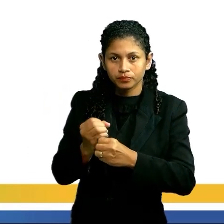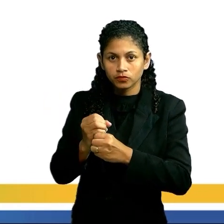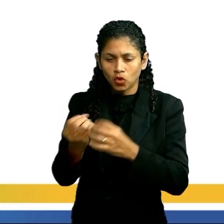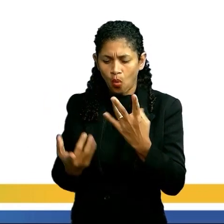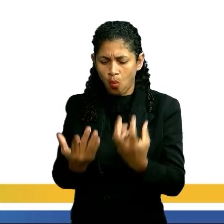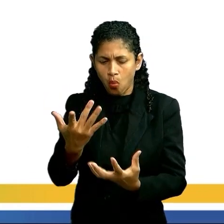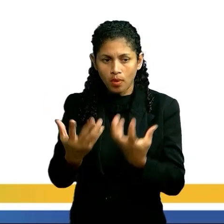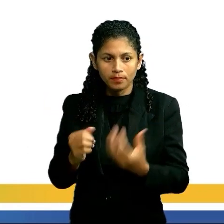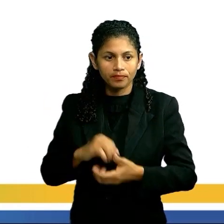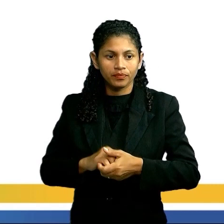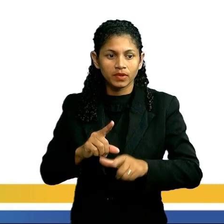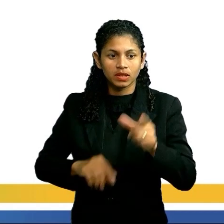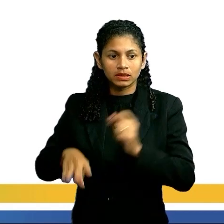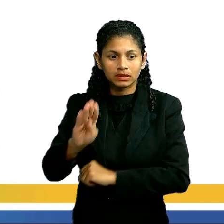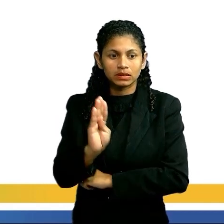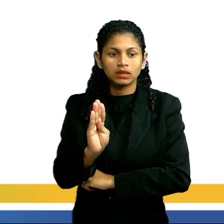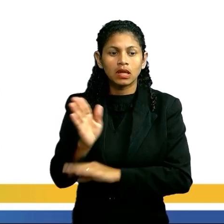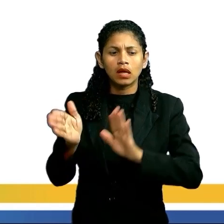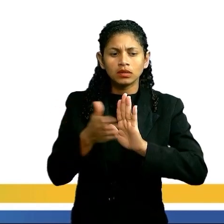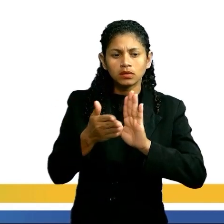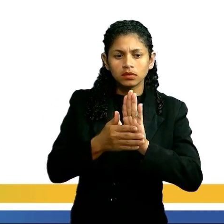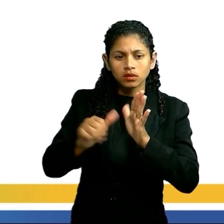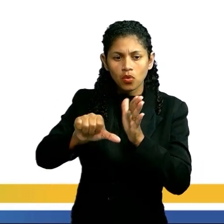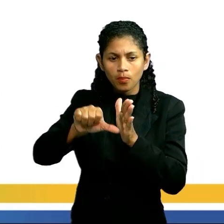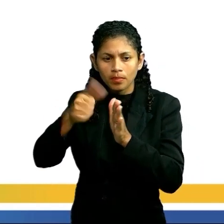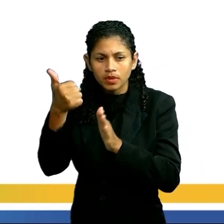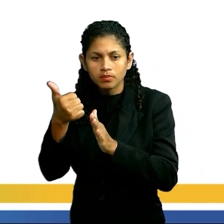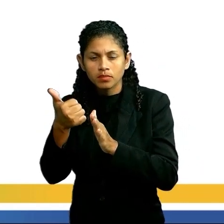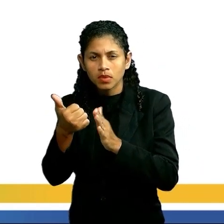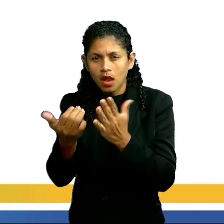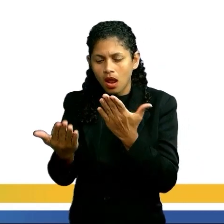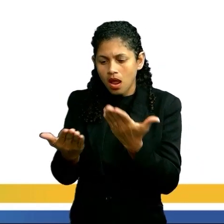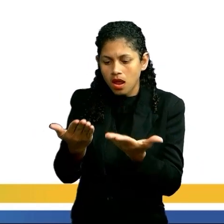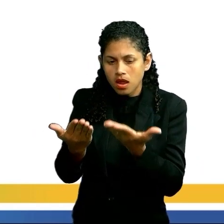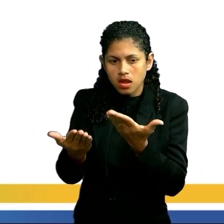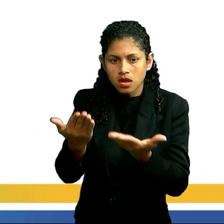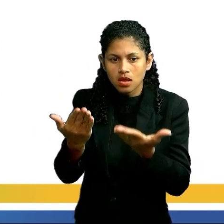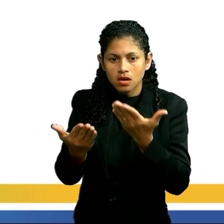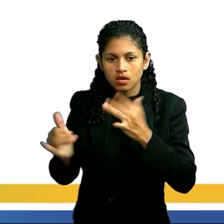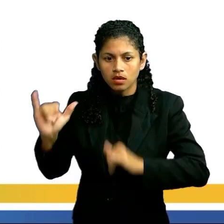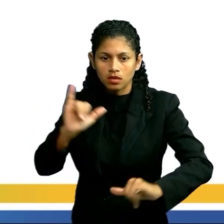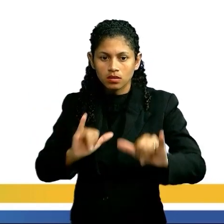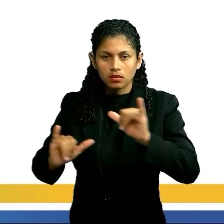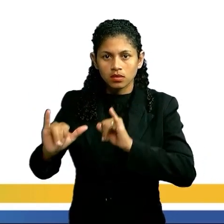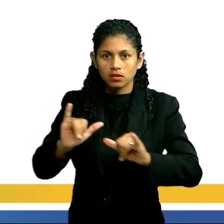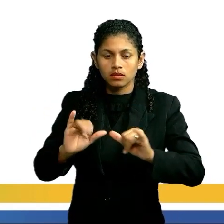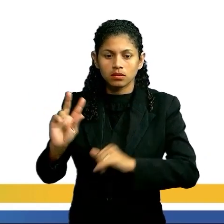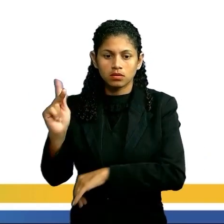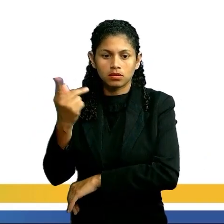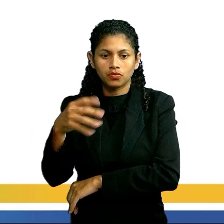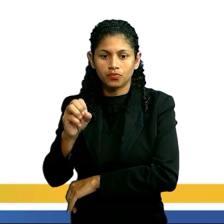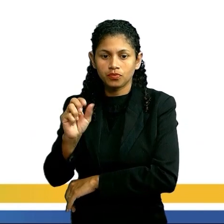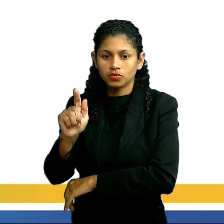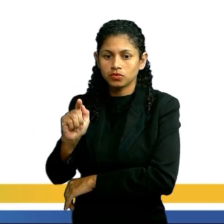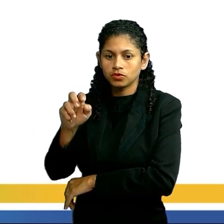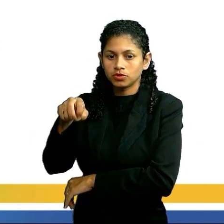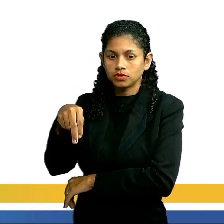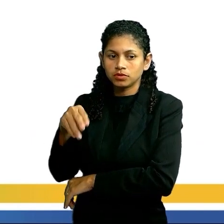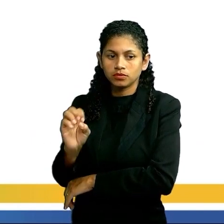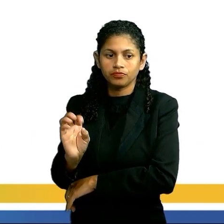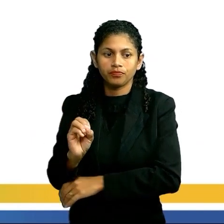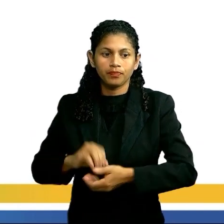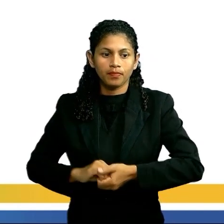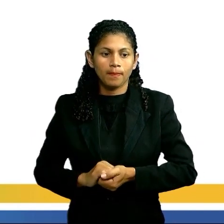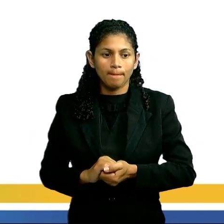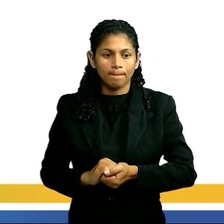equilíbrio químico homogêneo descoberto. Então, em momento algum, o texto falou a alternativa D, pessoal. E. Mostrou